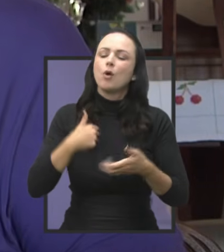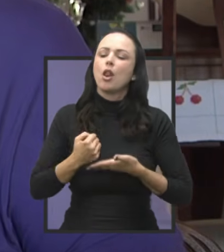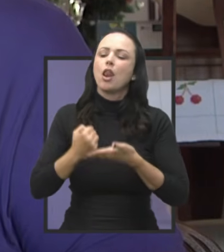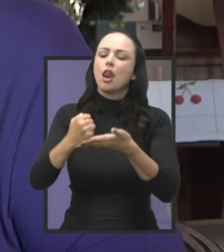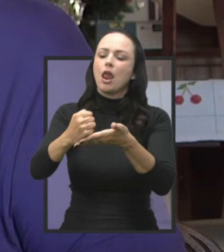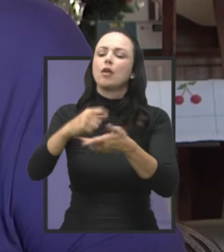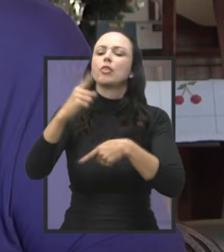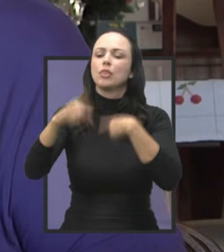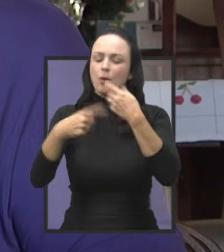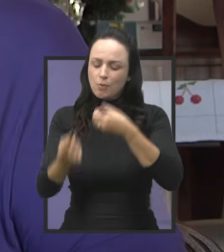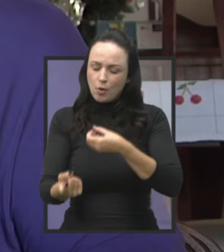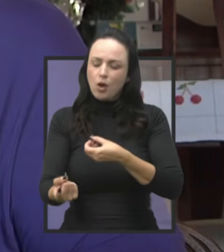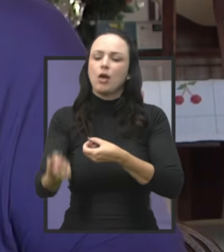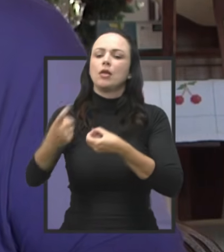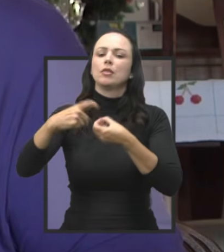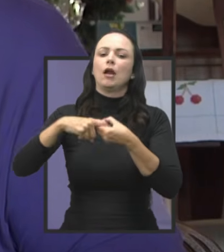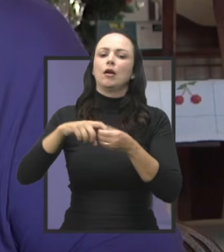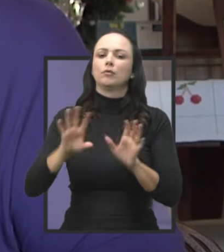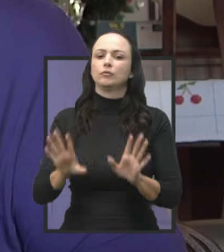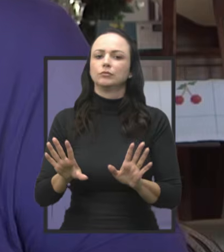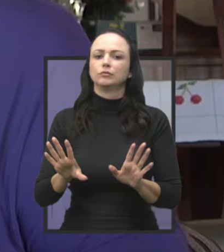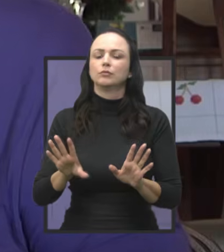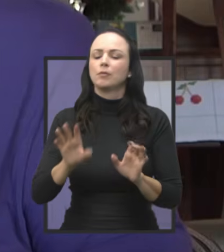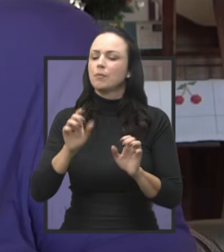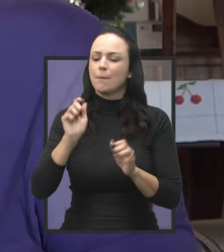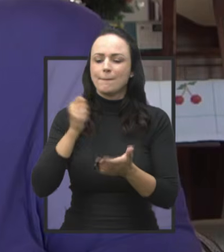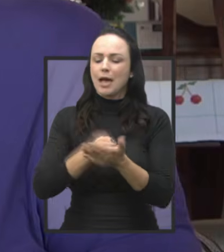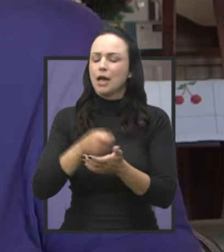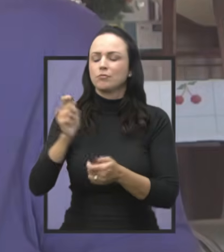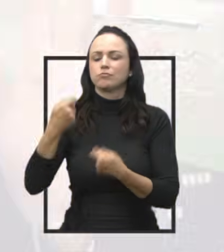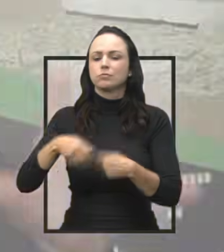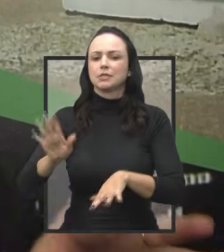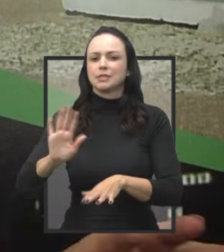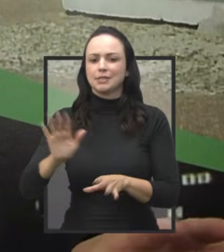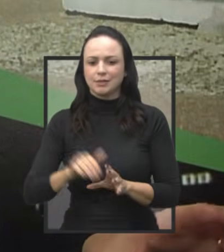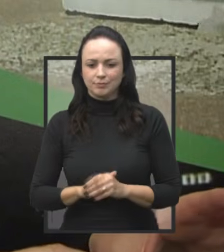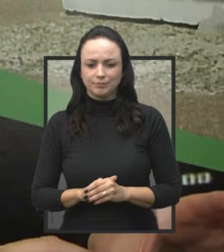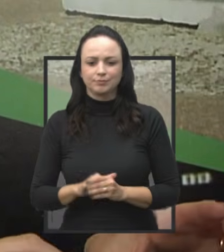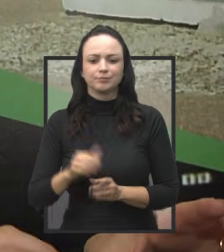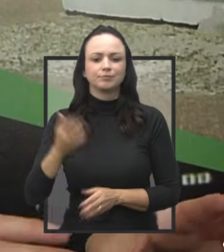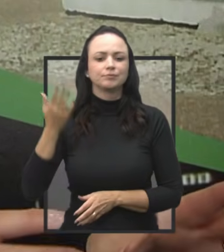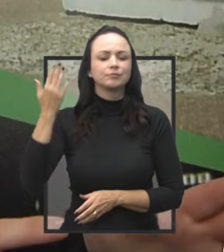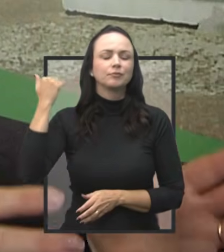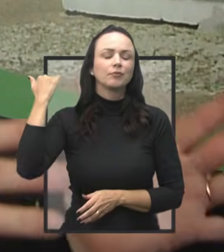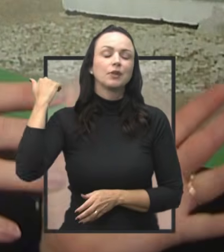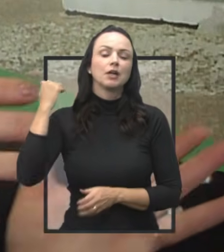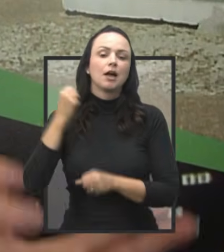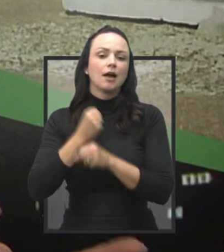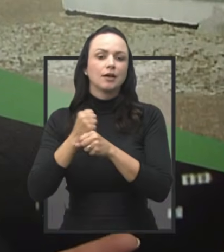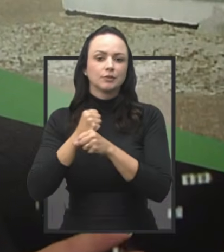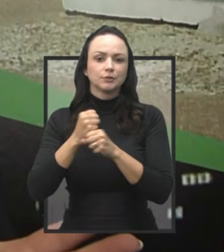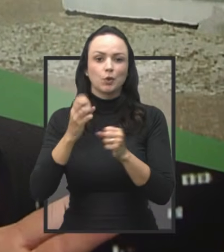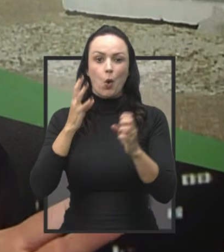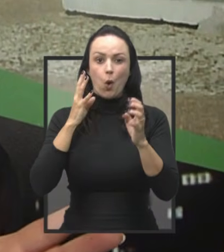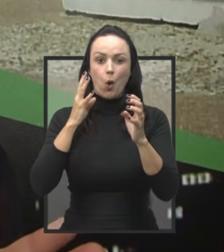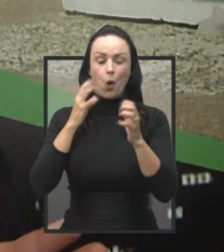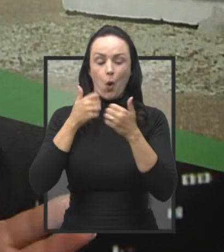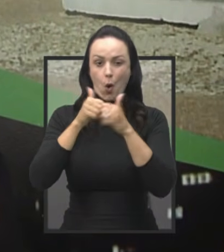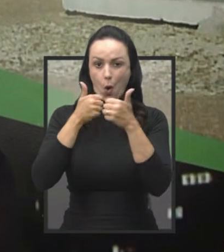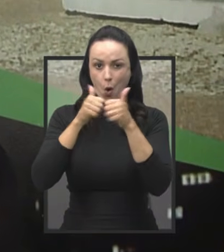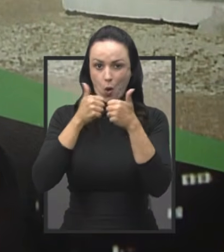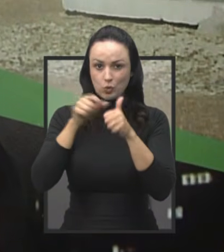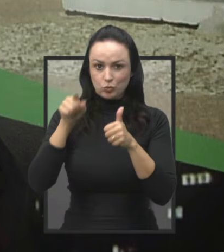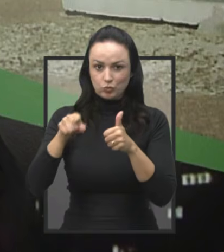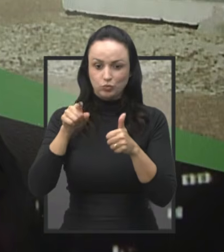sobe que eu levo vocês e depois eu trago. Não precisa pagar. Sei lá quantos anos atrás, então os ônibus do distrito